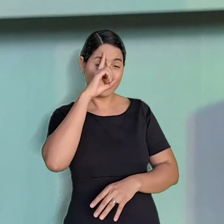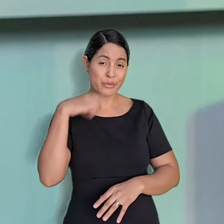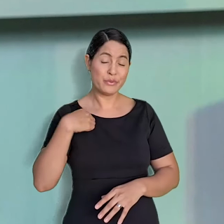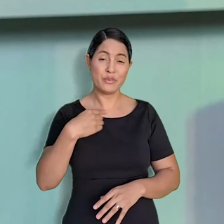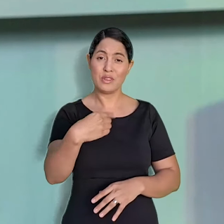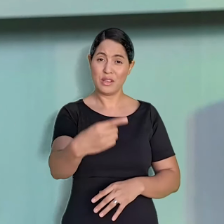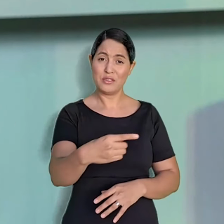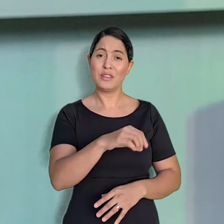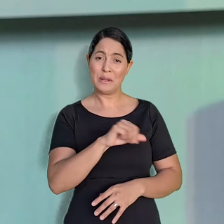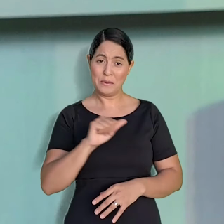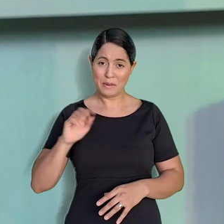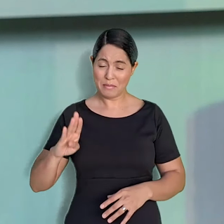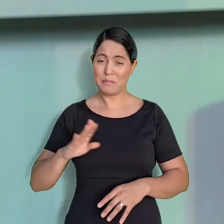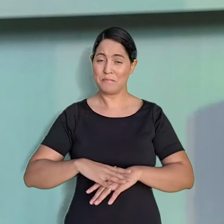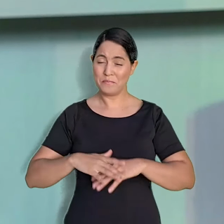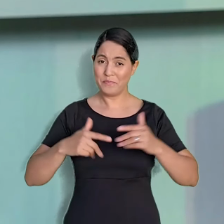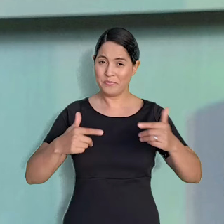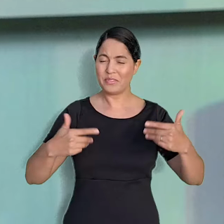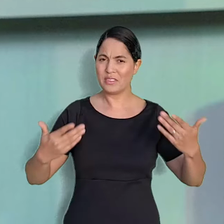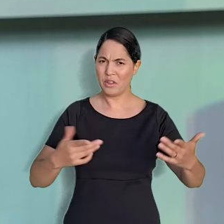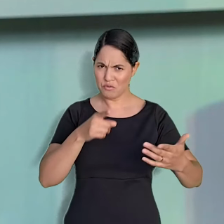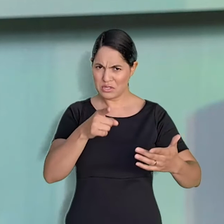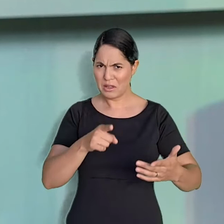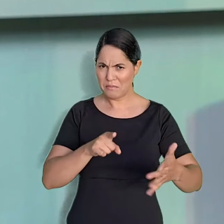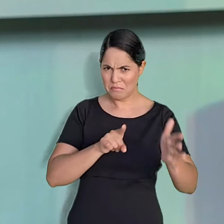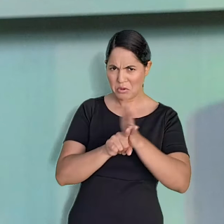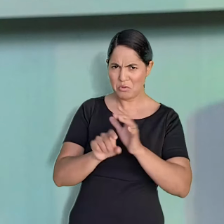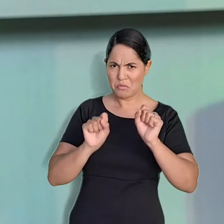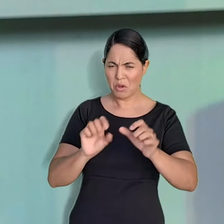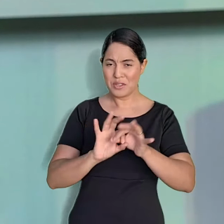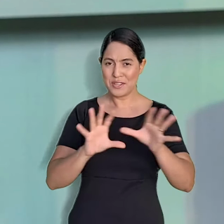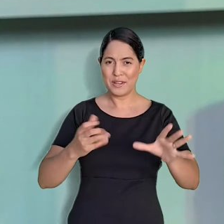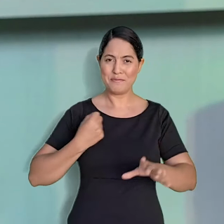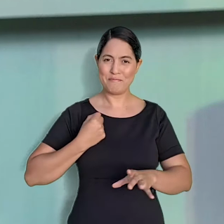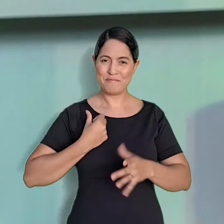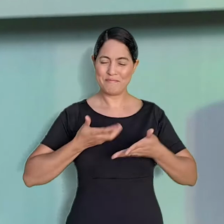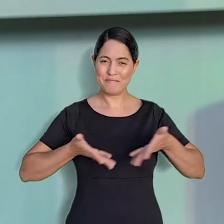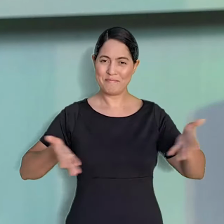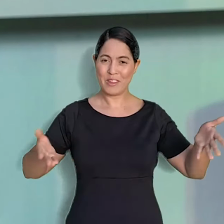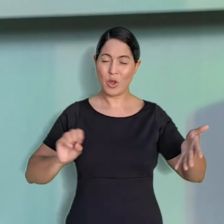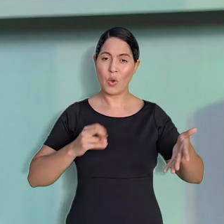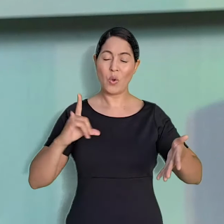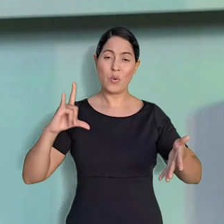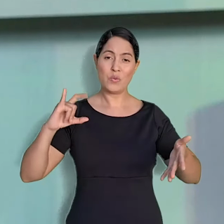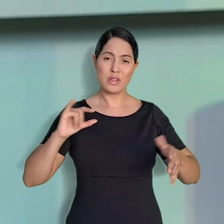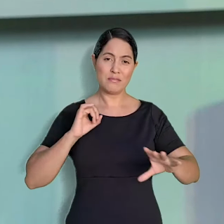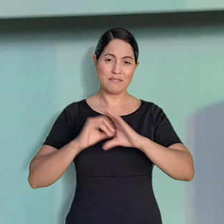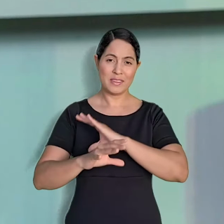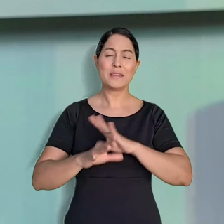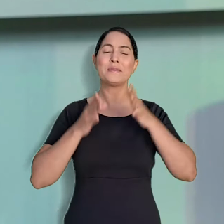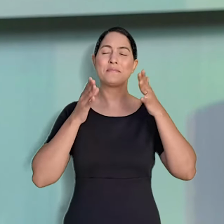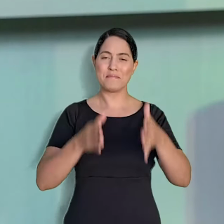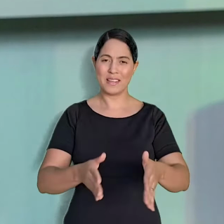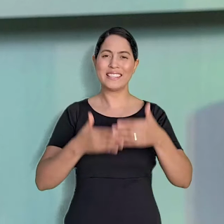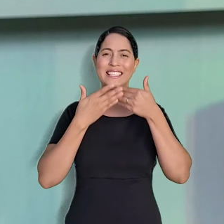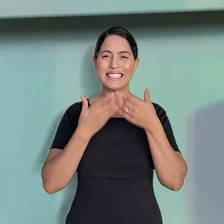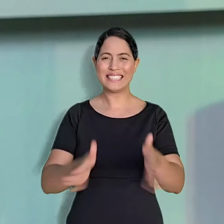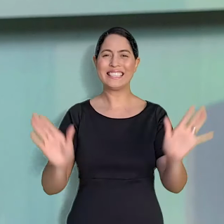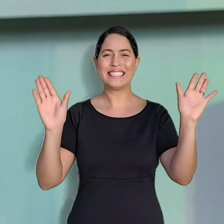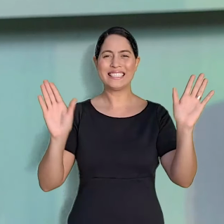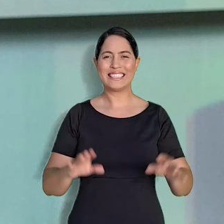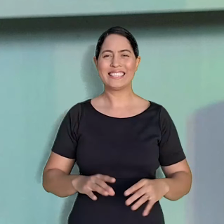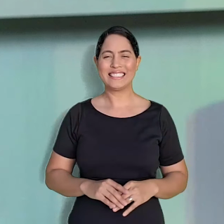da Ordem dos Advogados. Envie suas perguntas para o número que aparece no vídeo ou pelo Instagram e participe. As